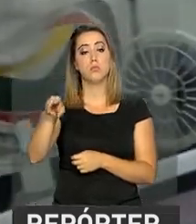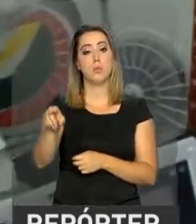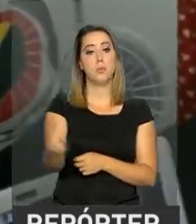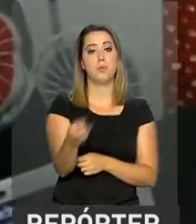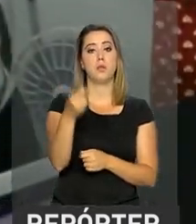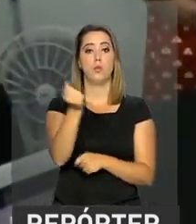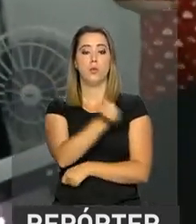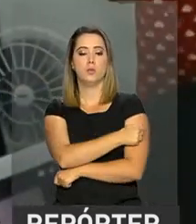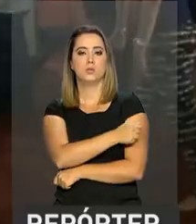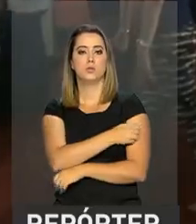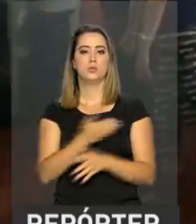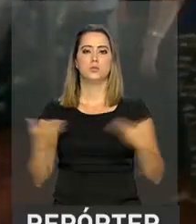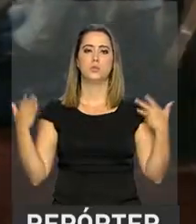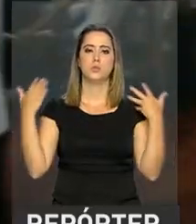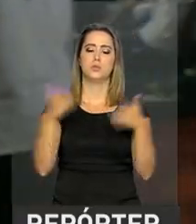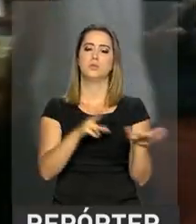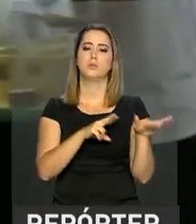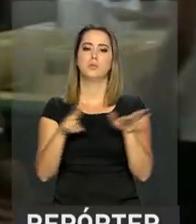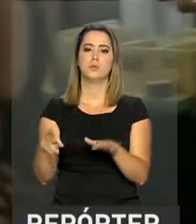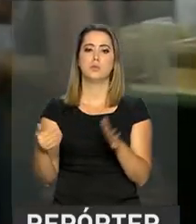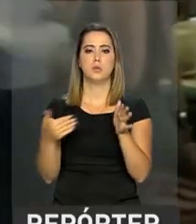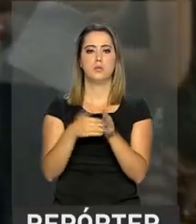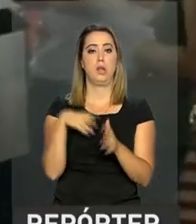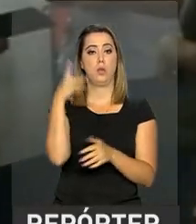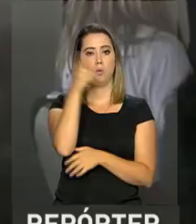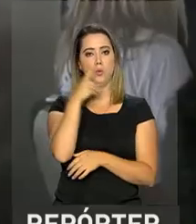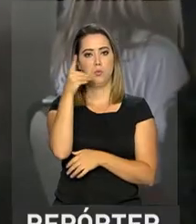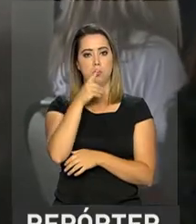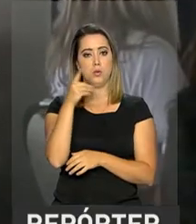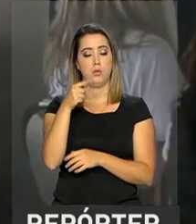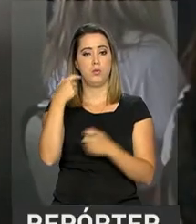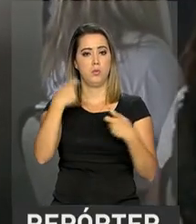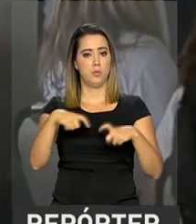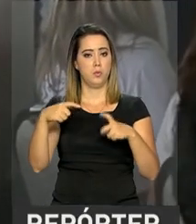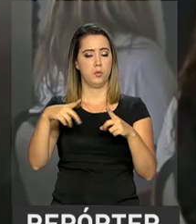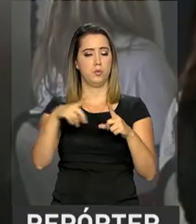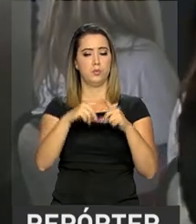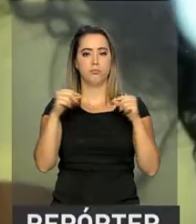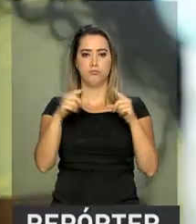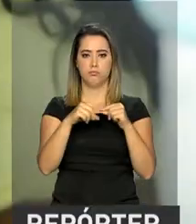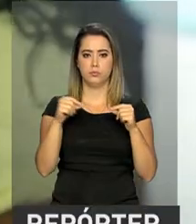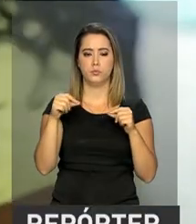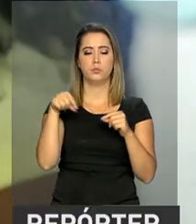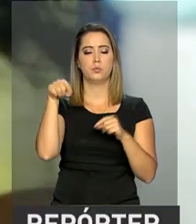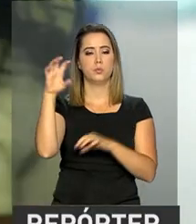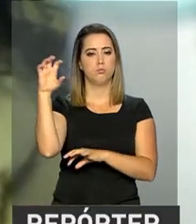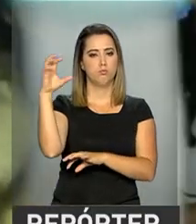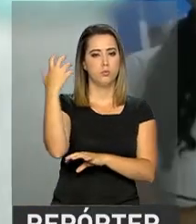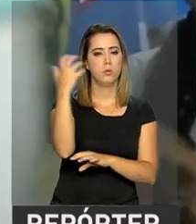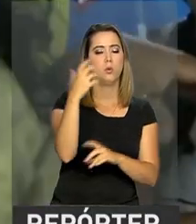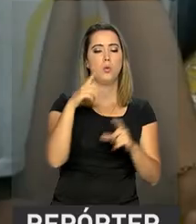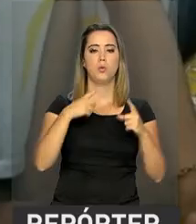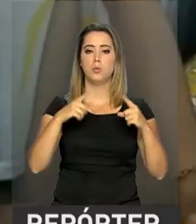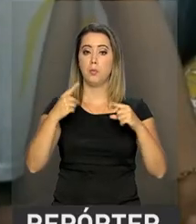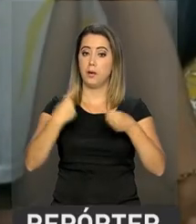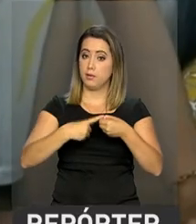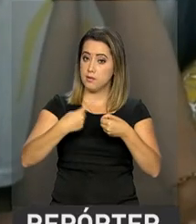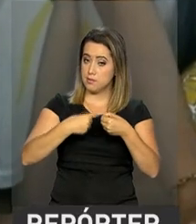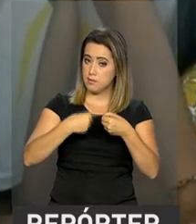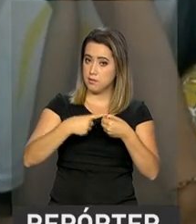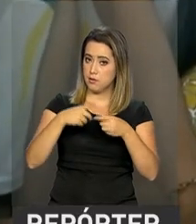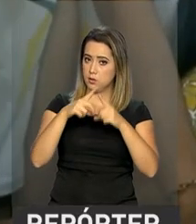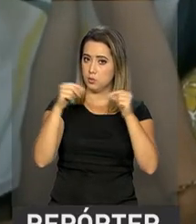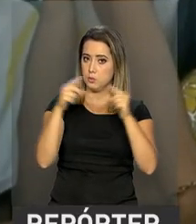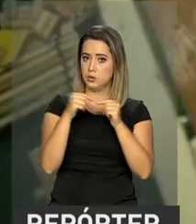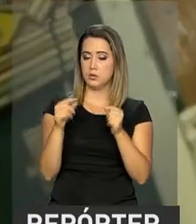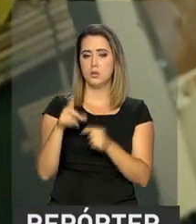estudantes participem da semana que vai até domingo no pavilhão do parque de exposição do parque da cidade a idéia é aproximar a